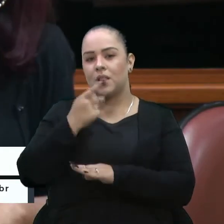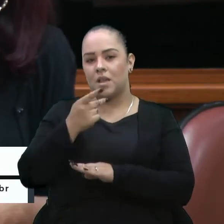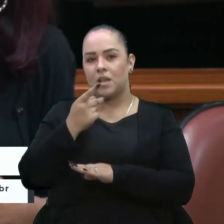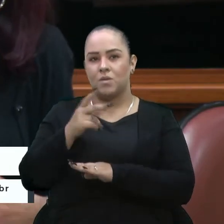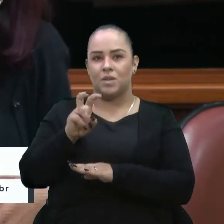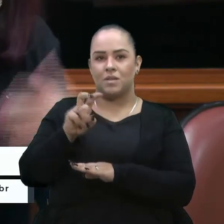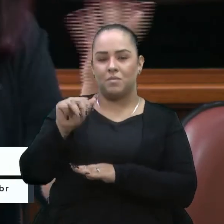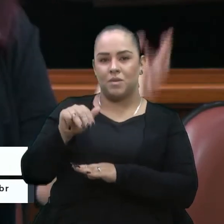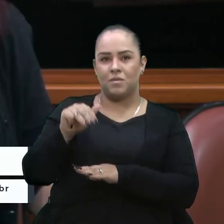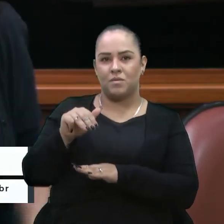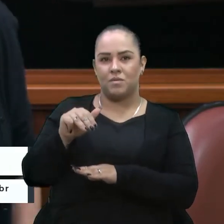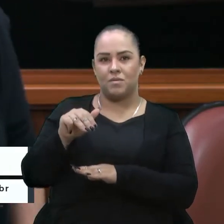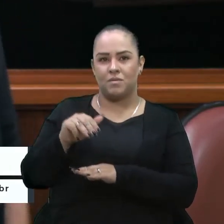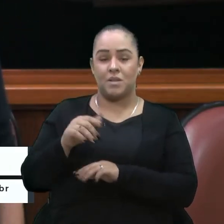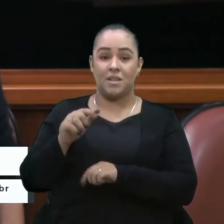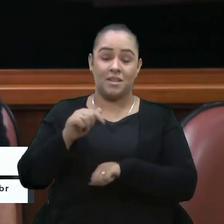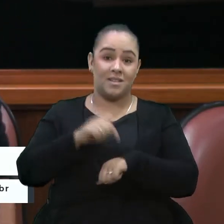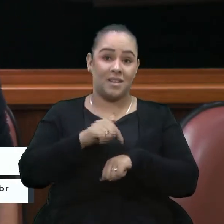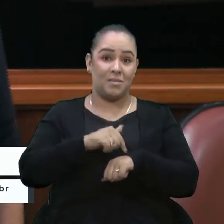mas talvez... já está terminando.